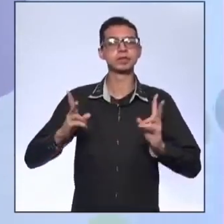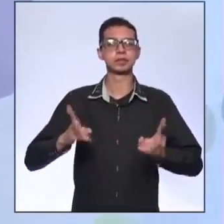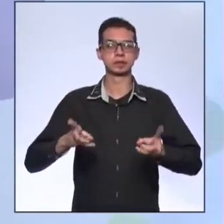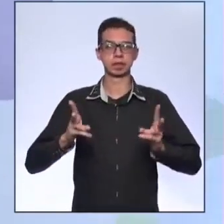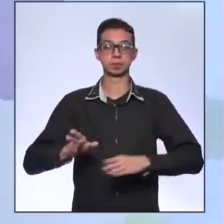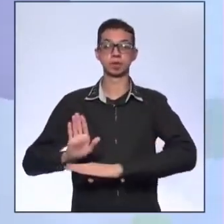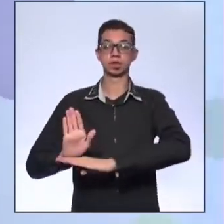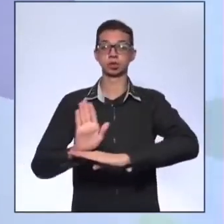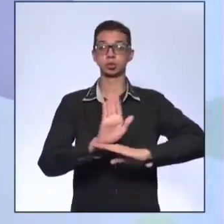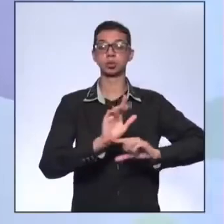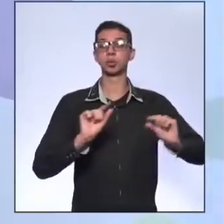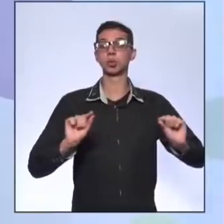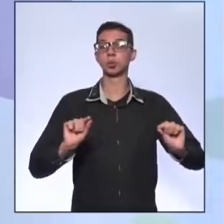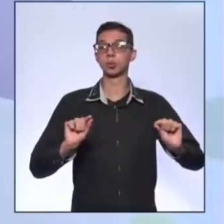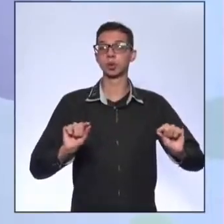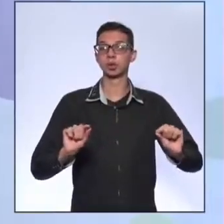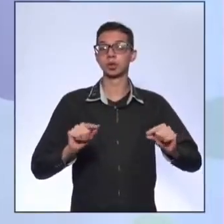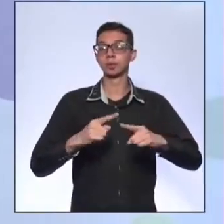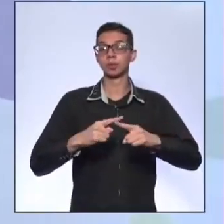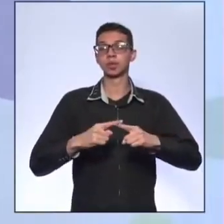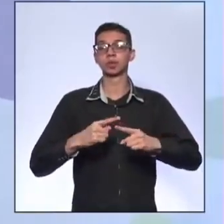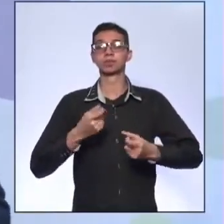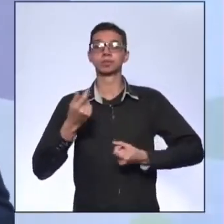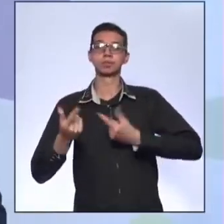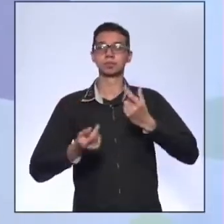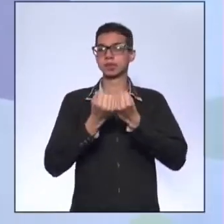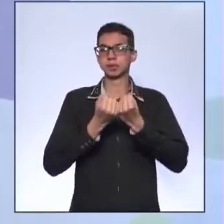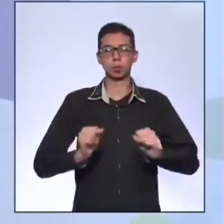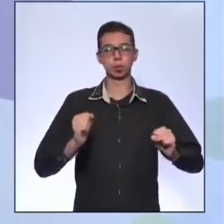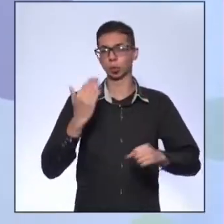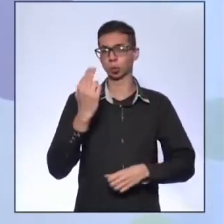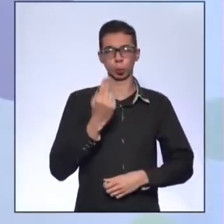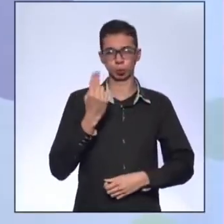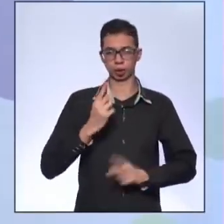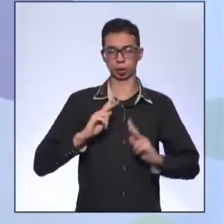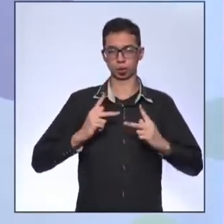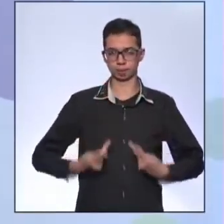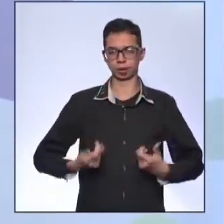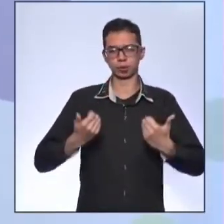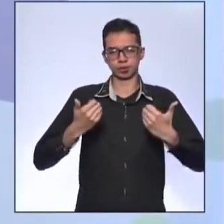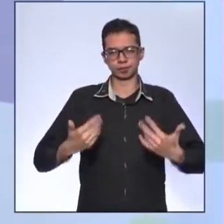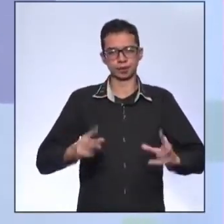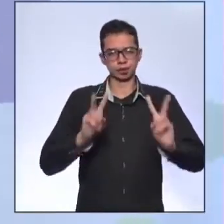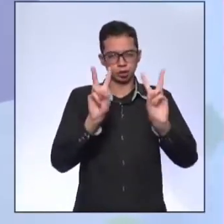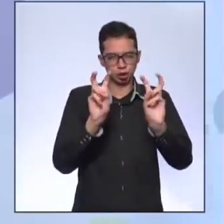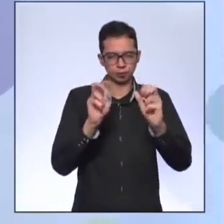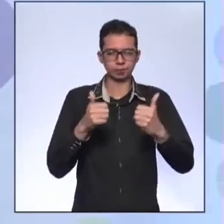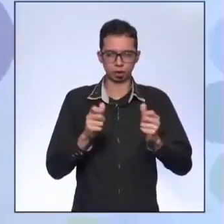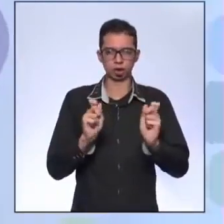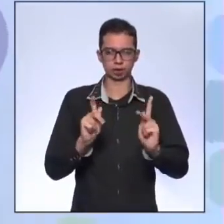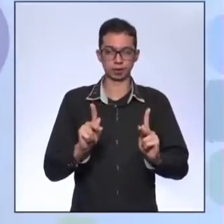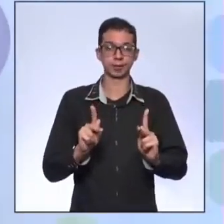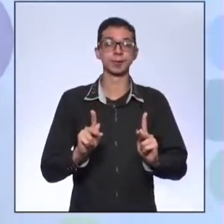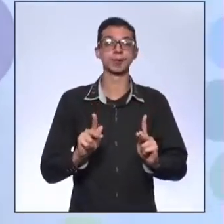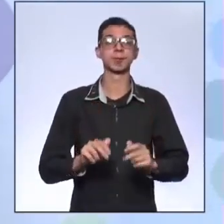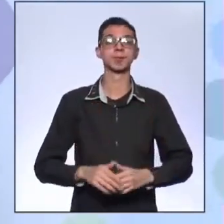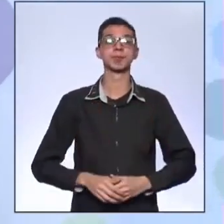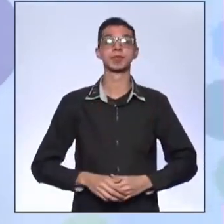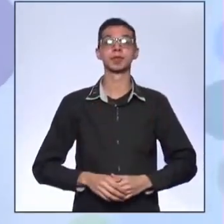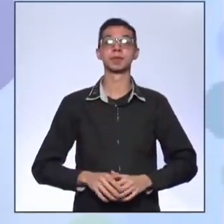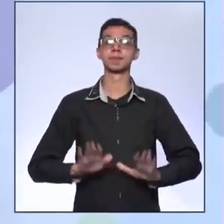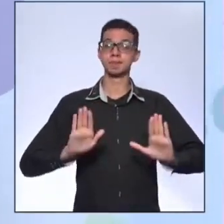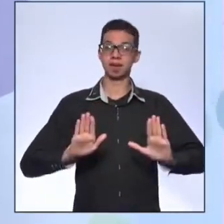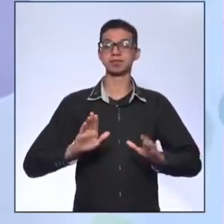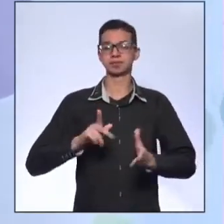seriam impossíveis fisicamente, humanamente falando, tá? Claro que, num primeiro momento, isso gerou um certo